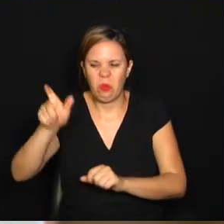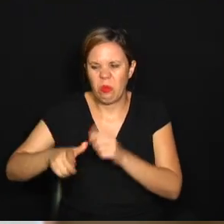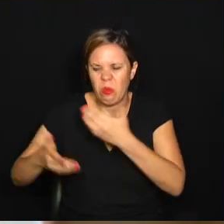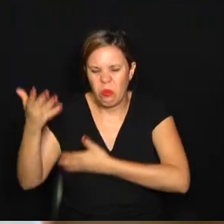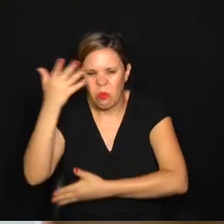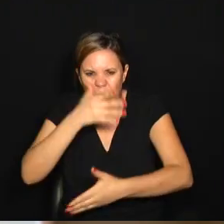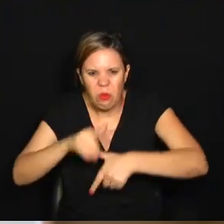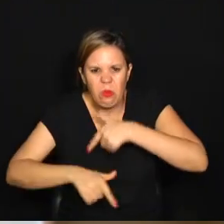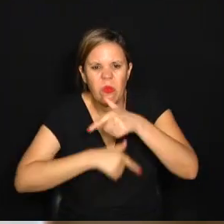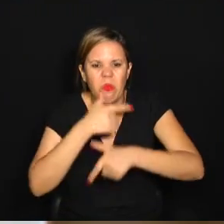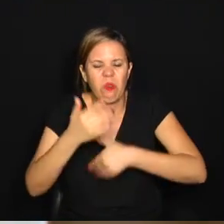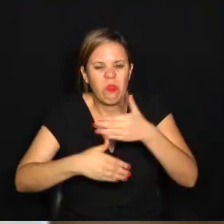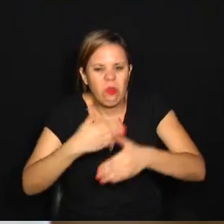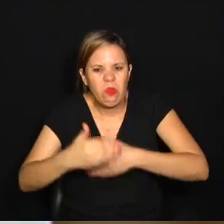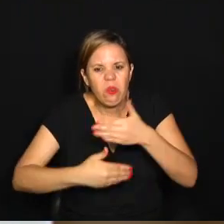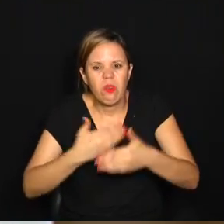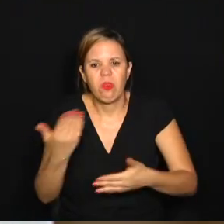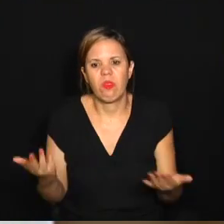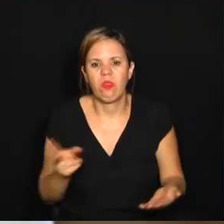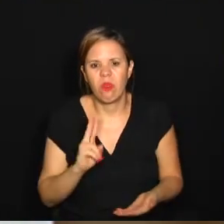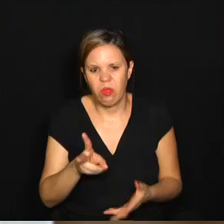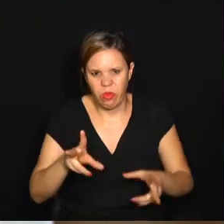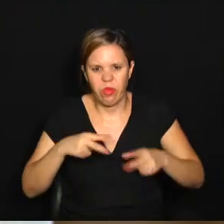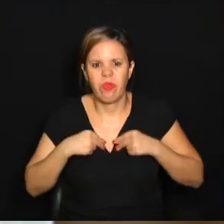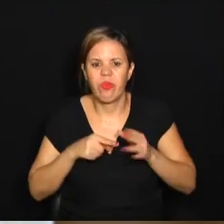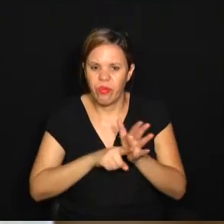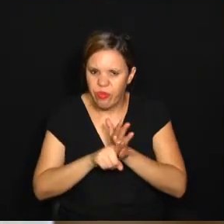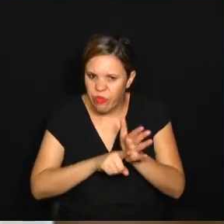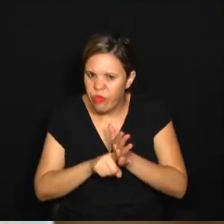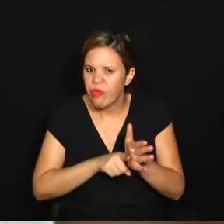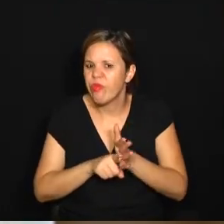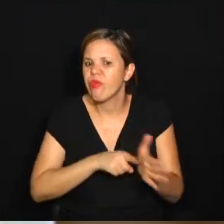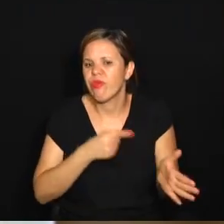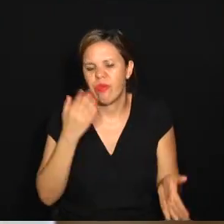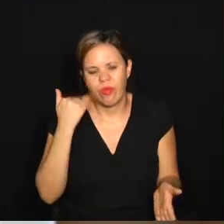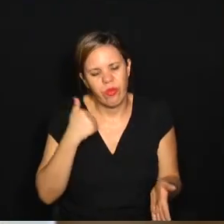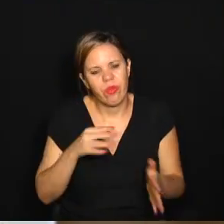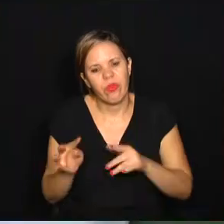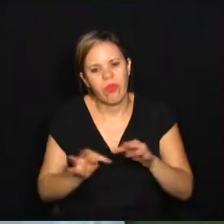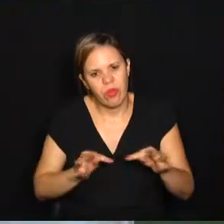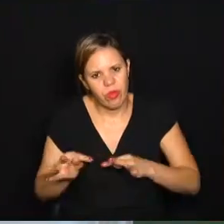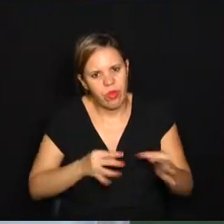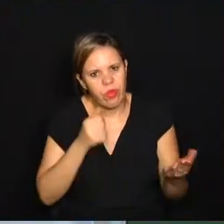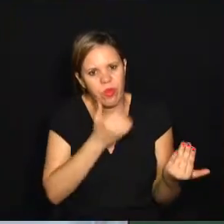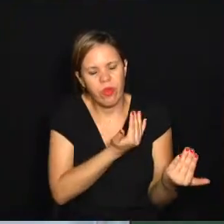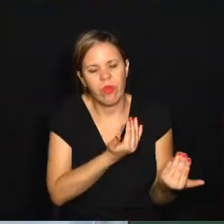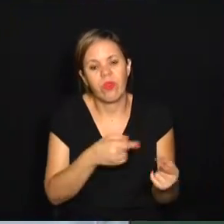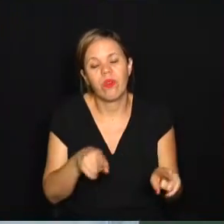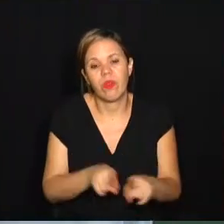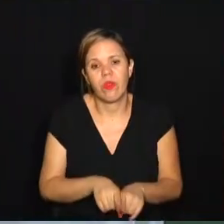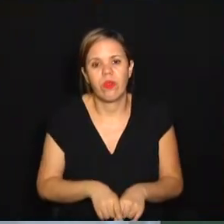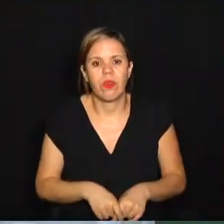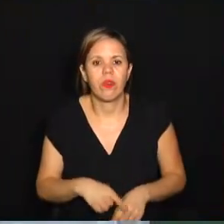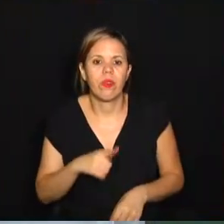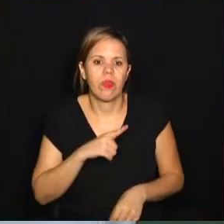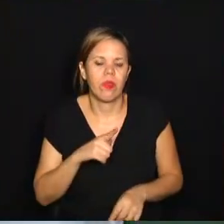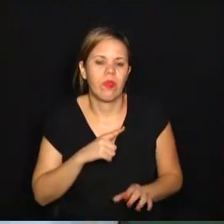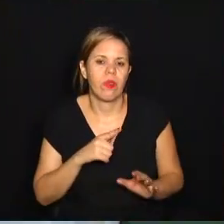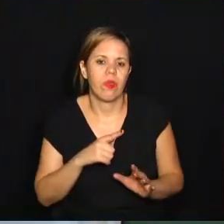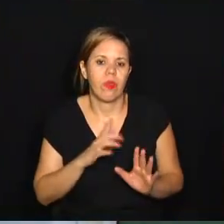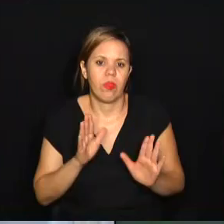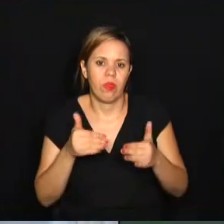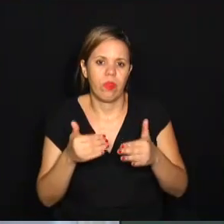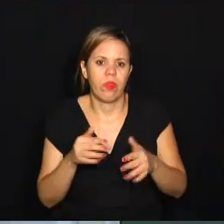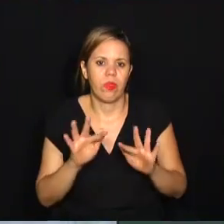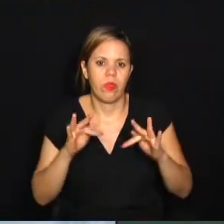nas atividades do dia a dia sempre merece ser investigada. Então, mesmo para as meninas jovens. Além disso, existe uma certa